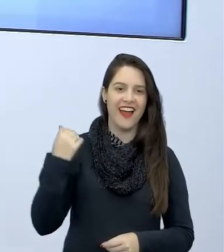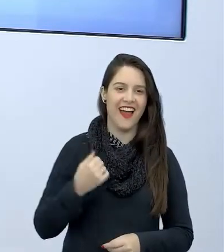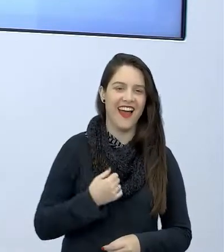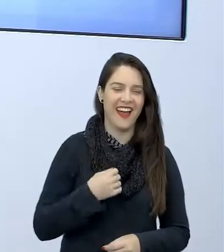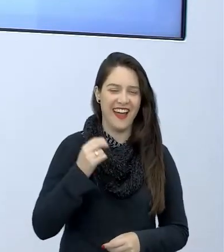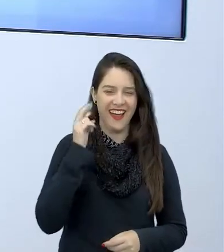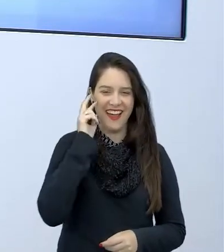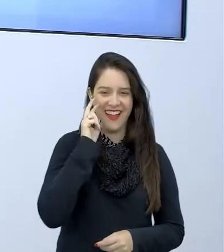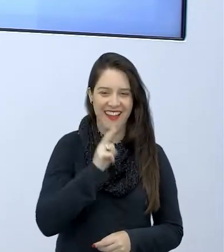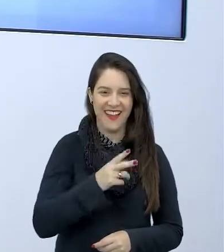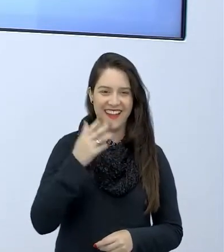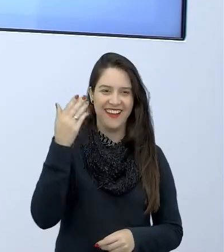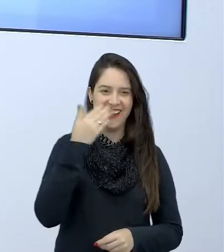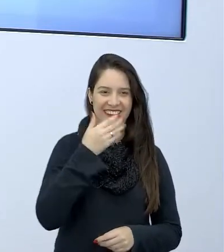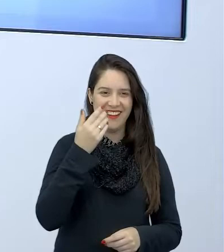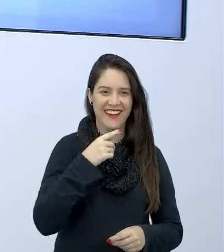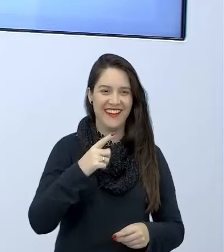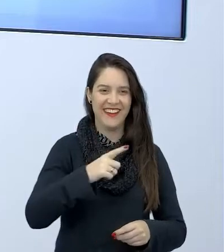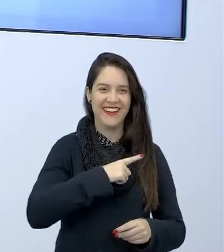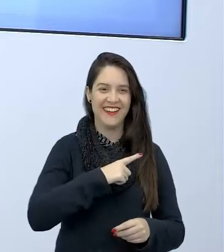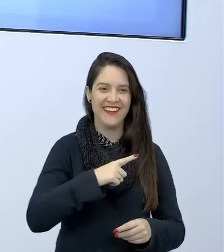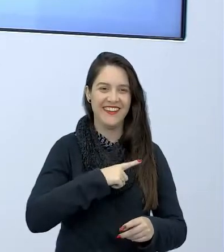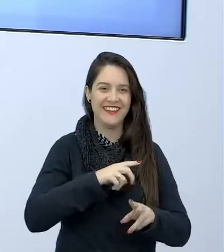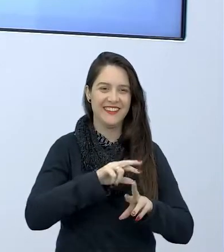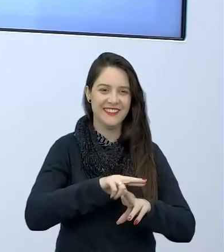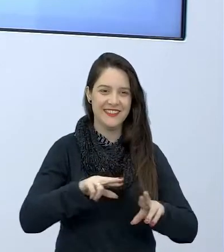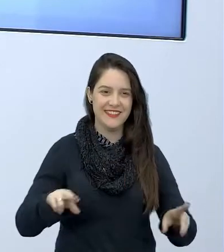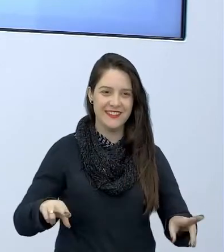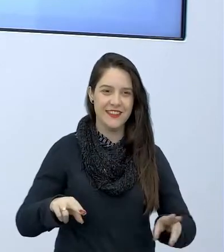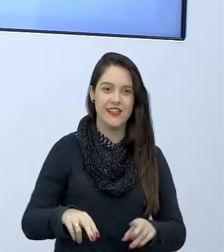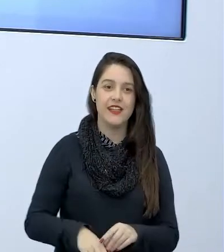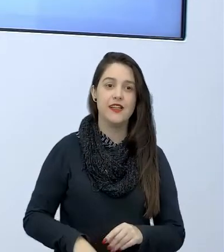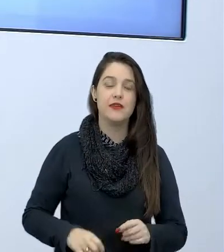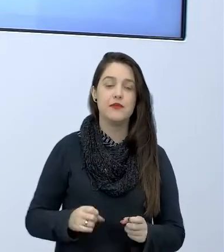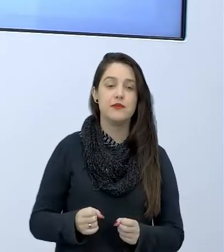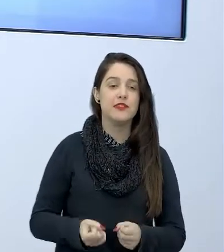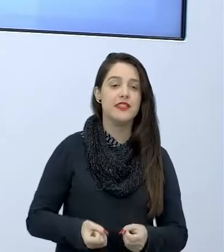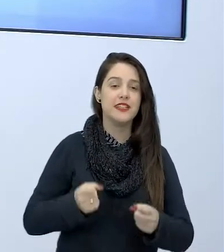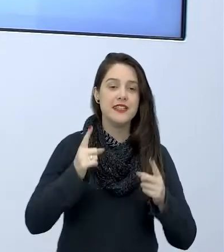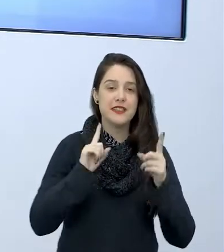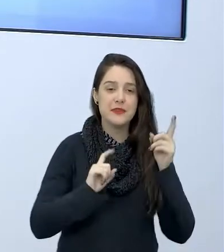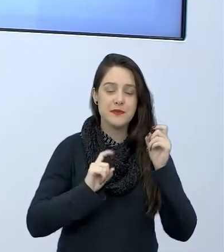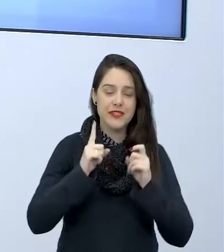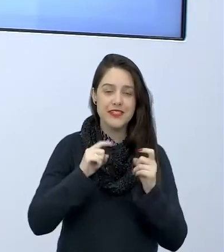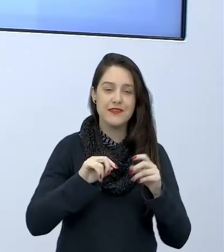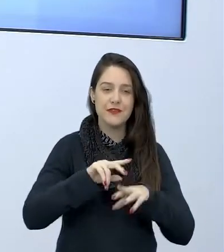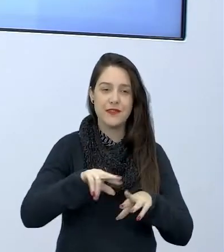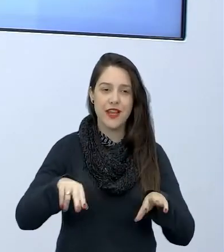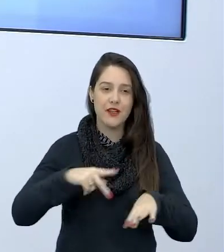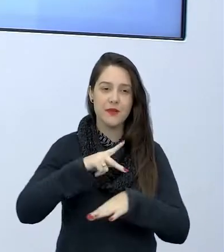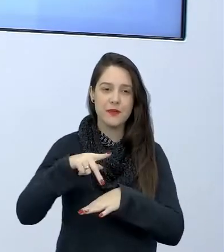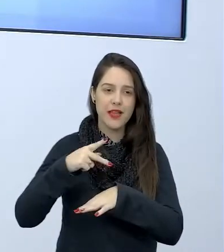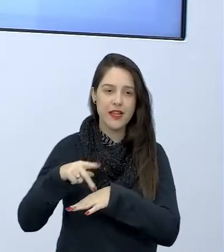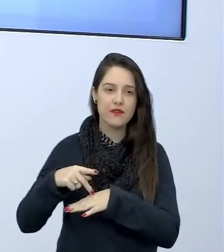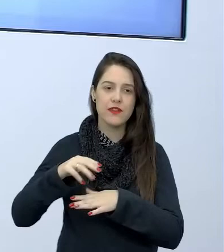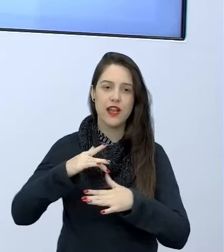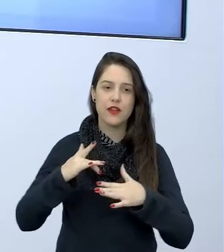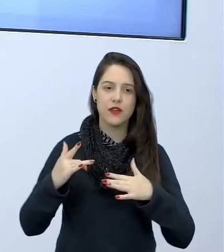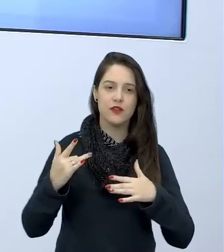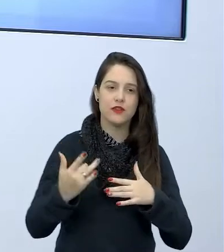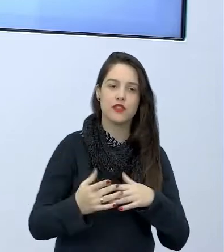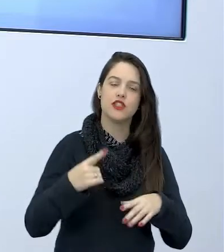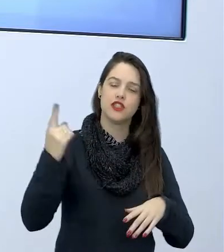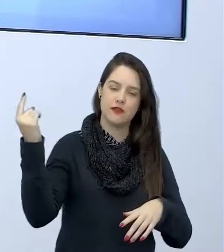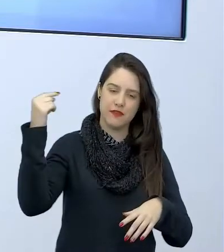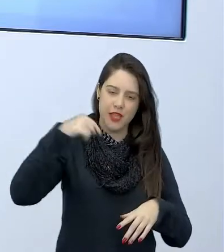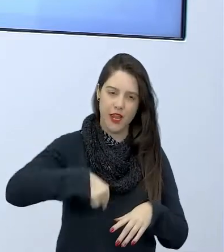tudo bem. A gente tem aí uma quantidade muito expressiva de pessoas de vários países e de vários continentes que vieram para o